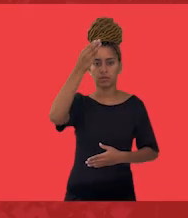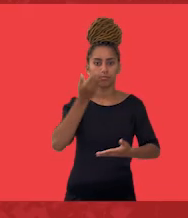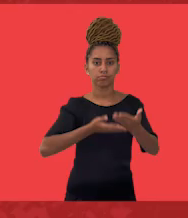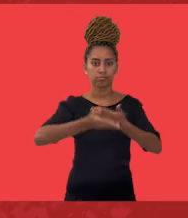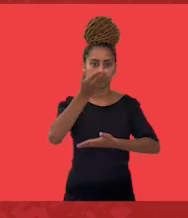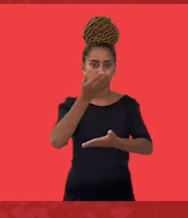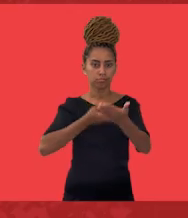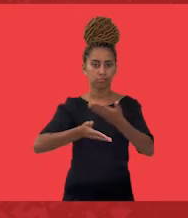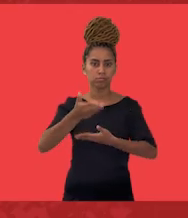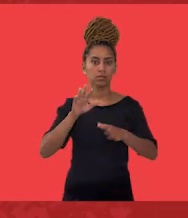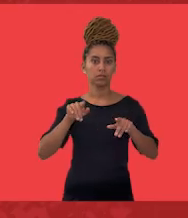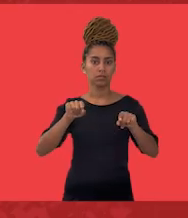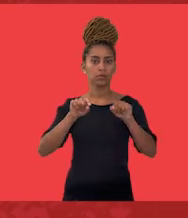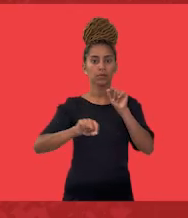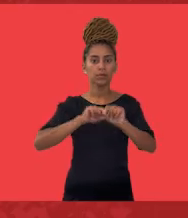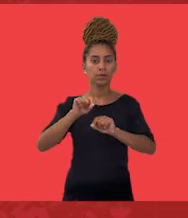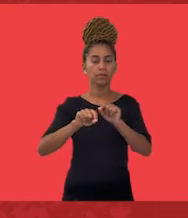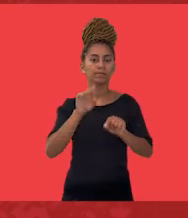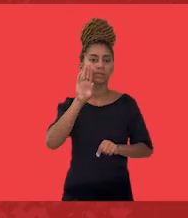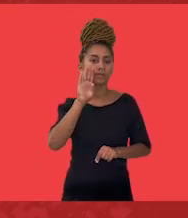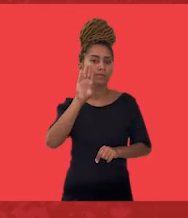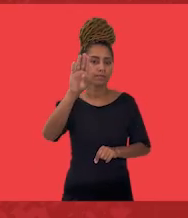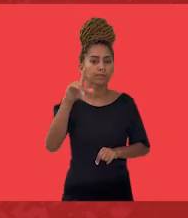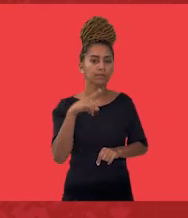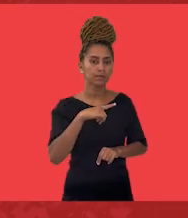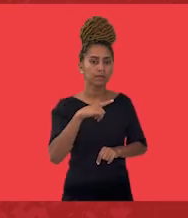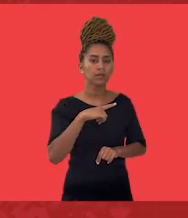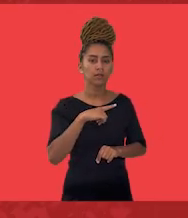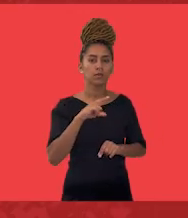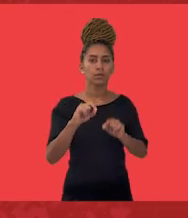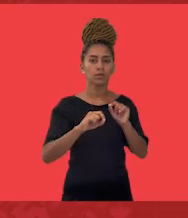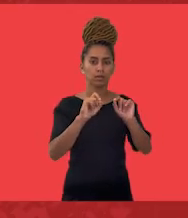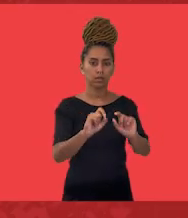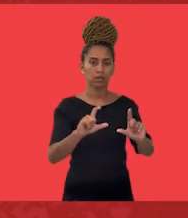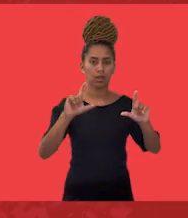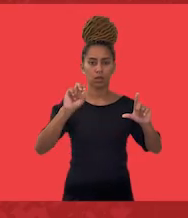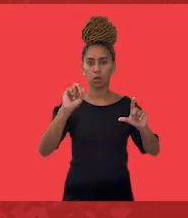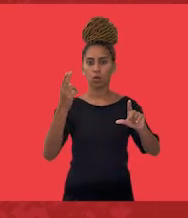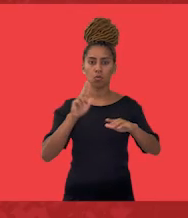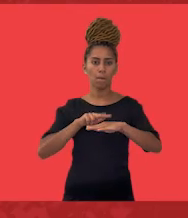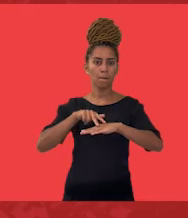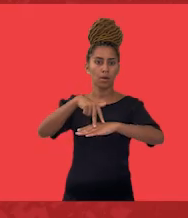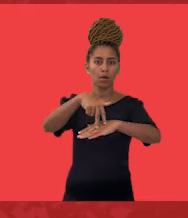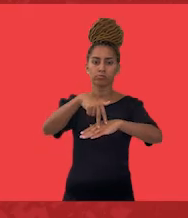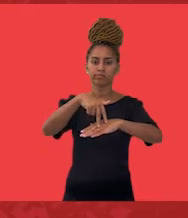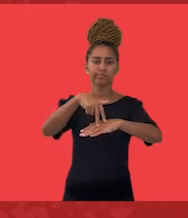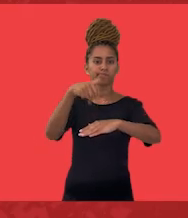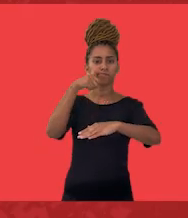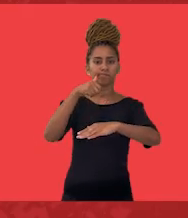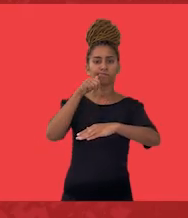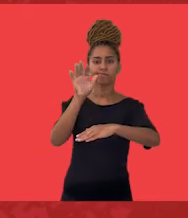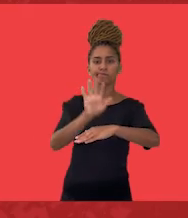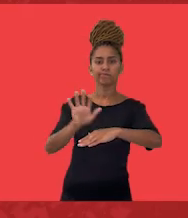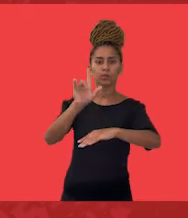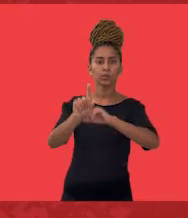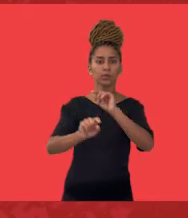Orelha, de Camila Costa. Este livro nos convoca a uma aparição. A cena de uma mulher